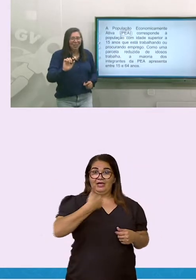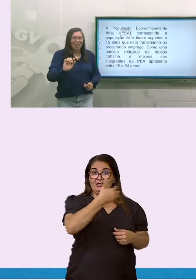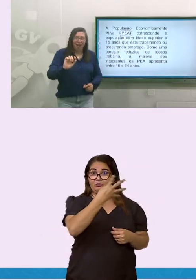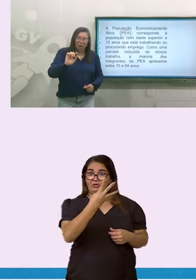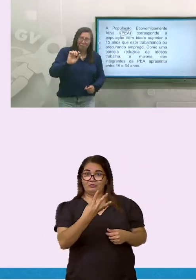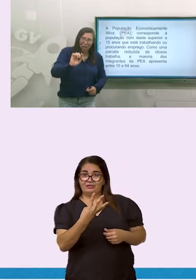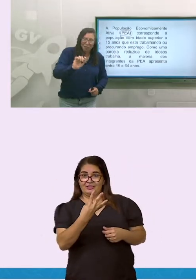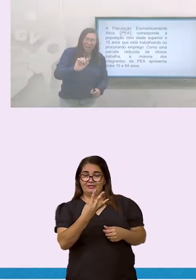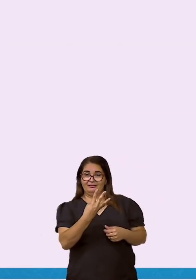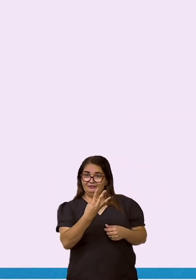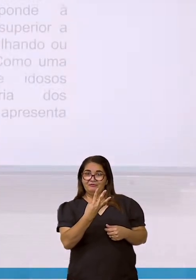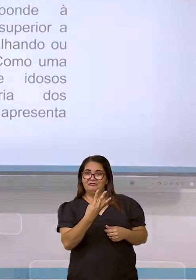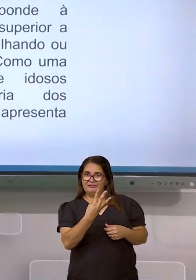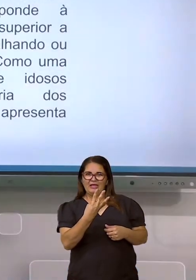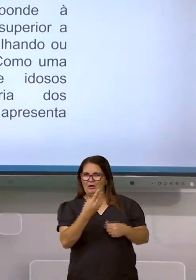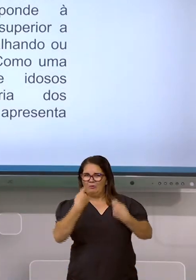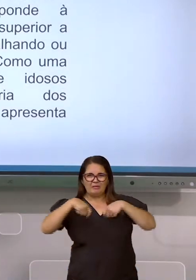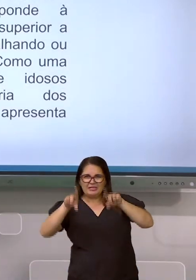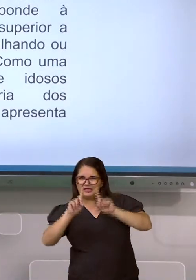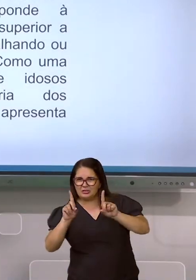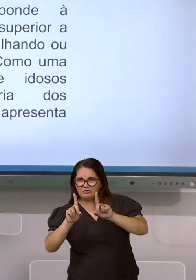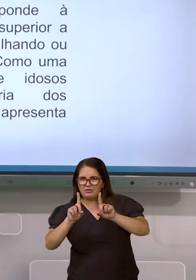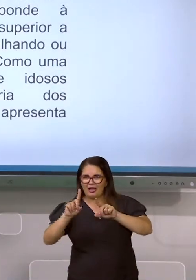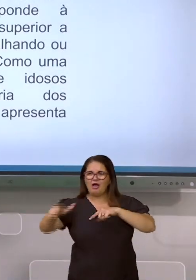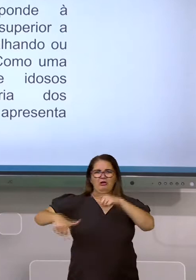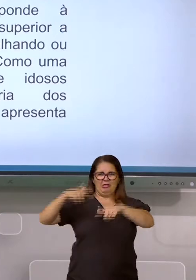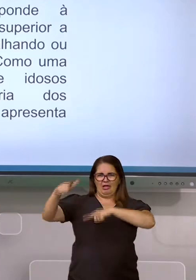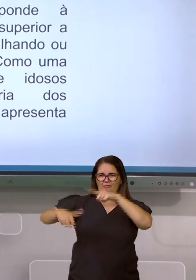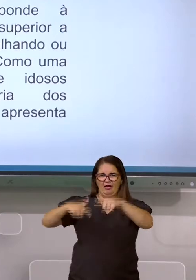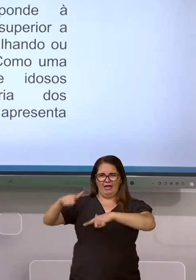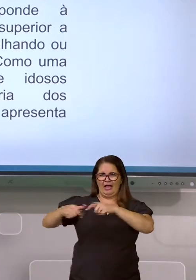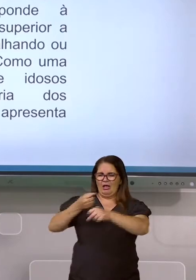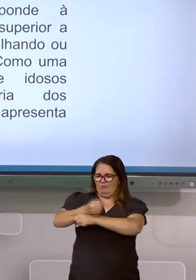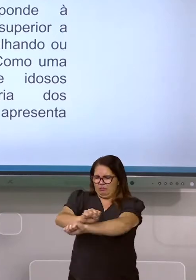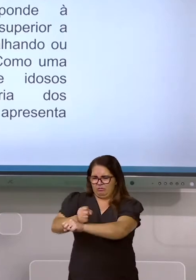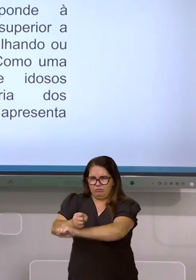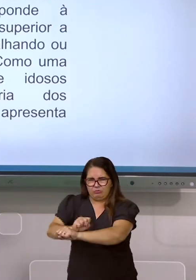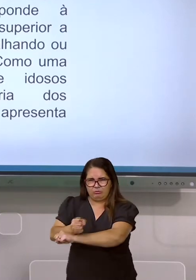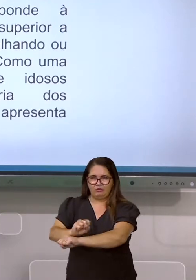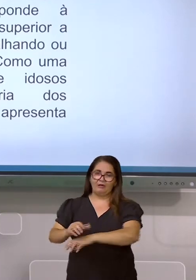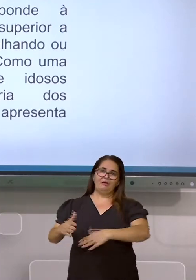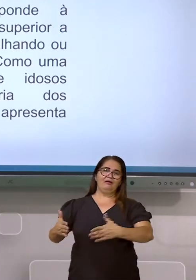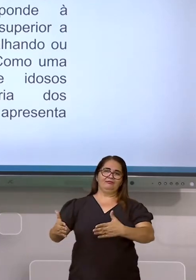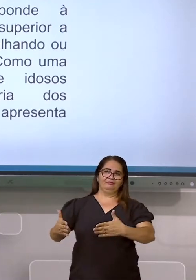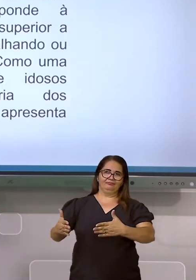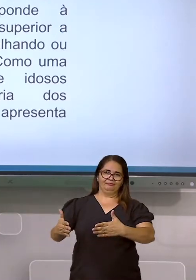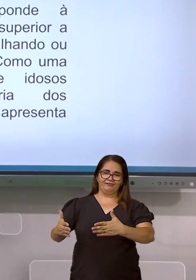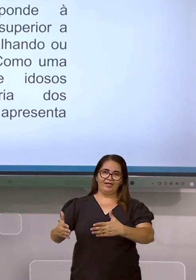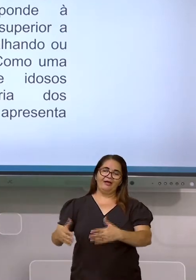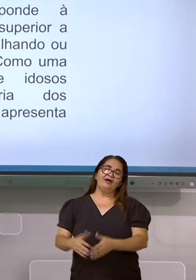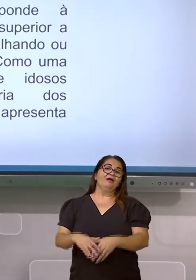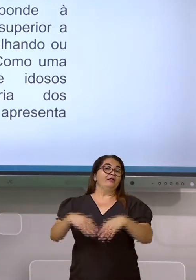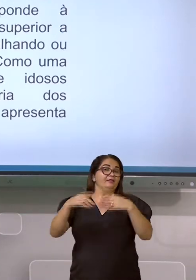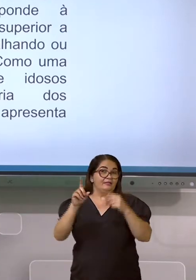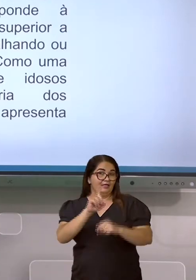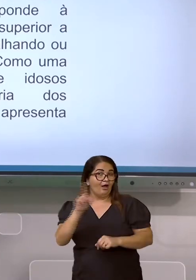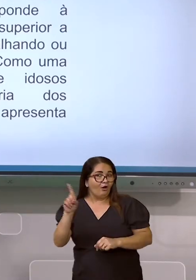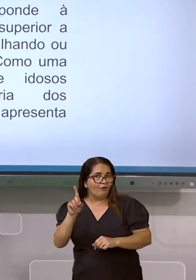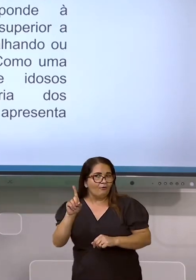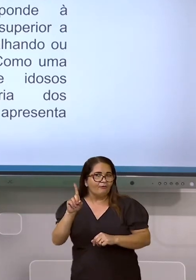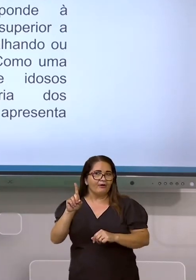hein? Arrumar sua cama, arrumar o seu quarto, não é um trabalho, não. É o